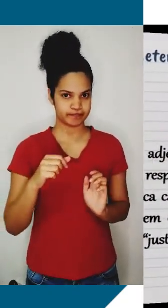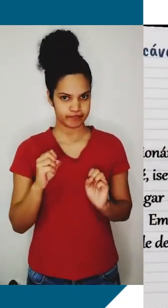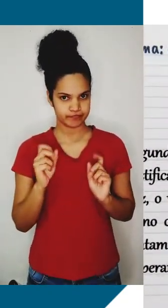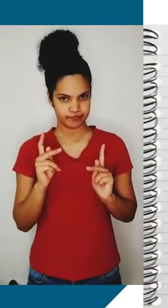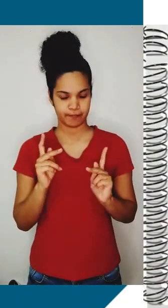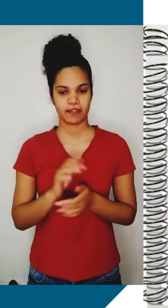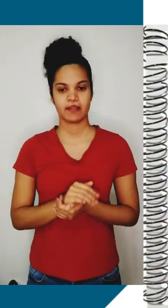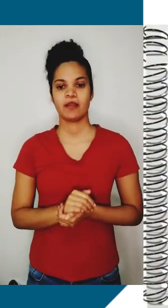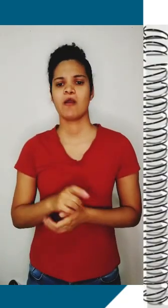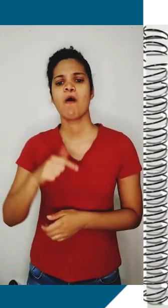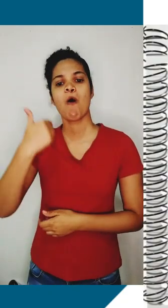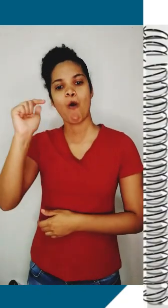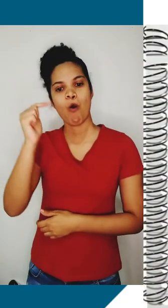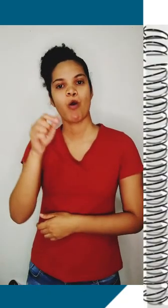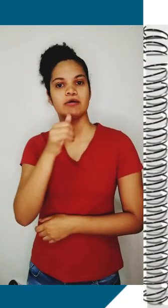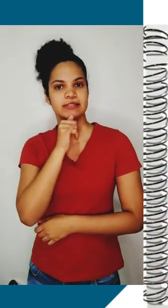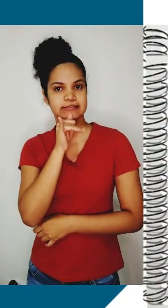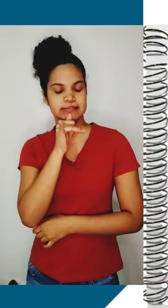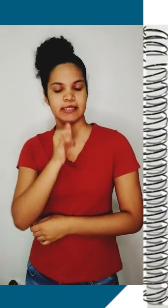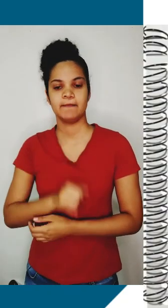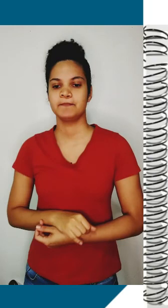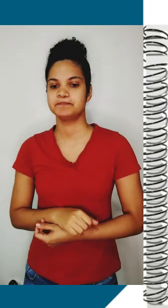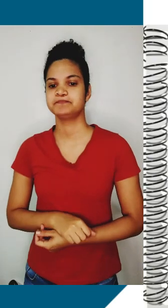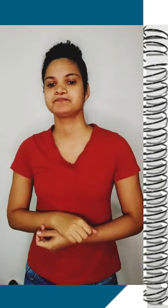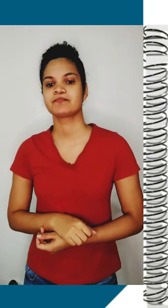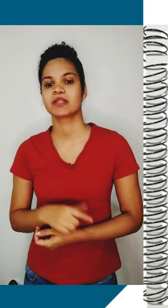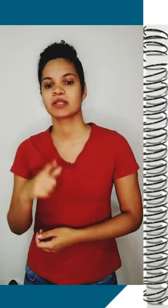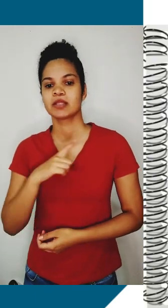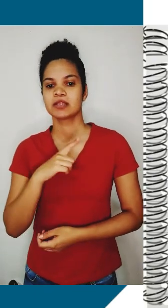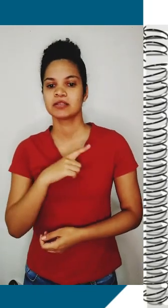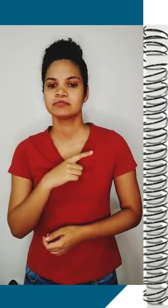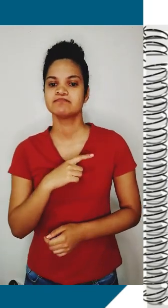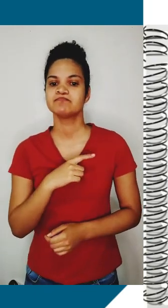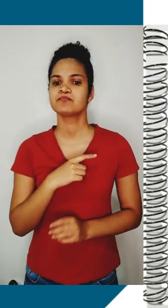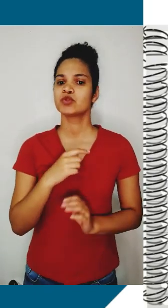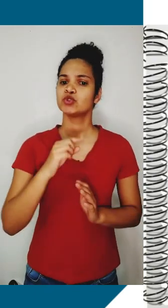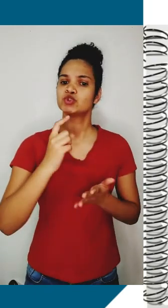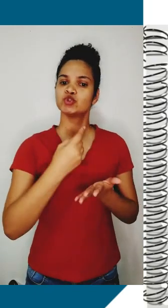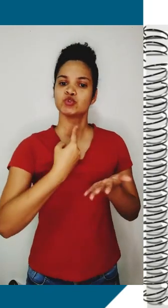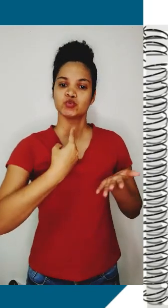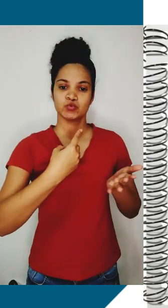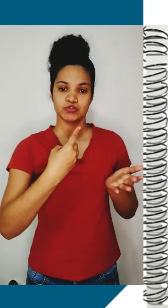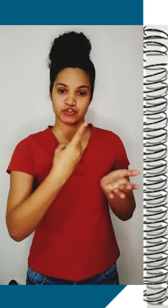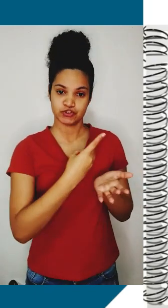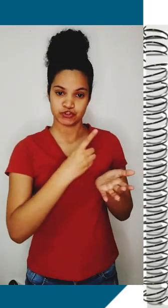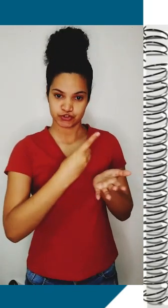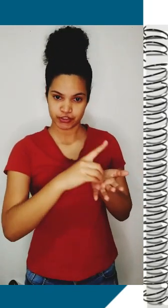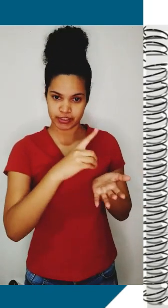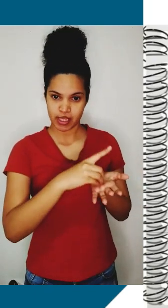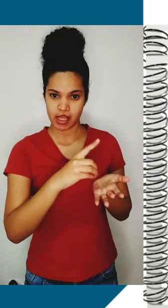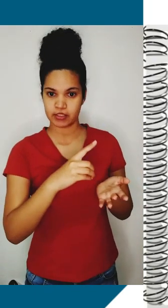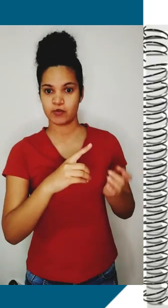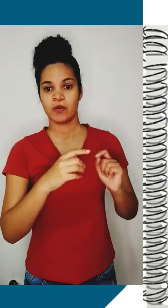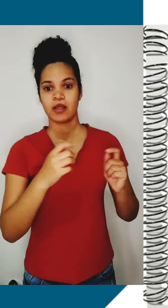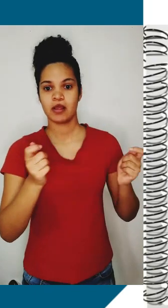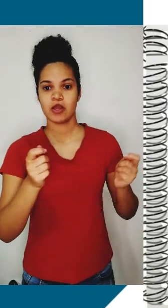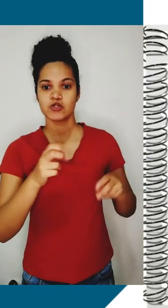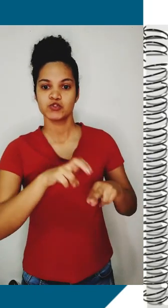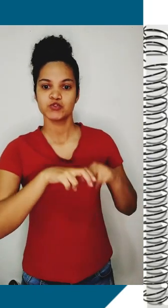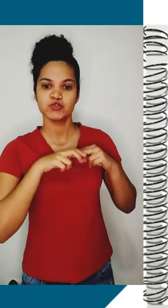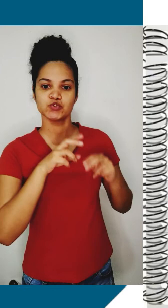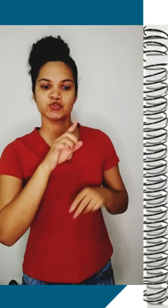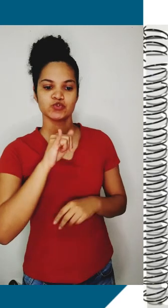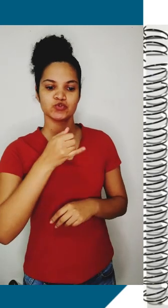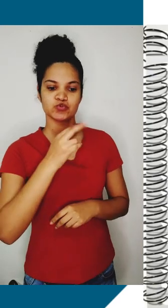exemplo. Nesse parágrafo aqui a gente tem, segundo o dicionário, o adjetivo justificável refere-se ao que pode ser